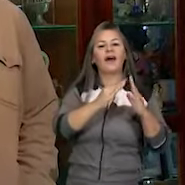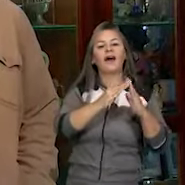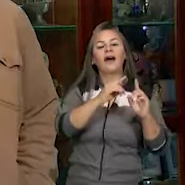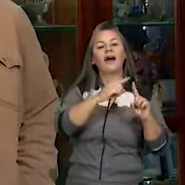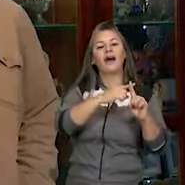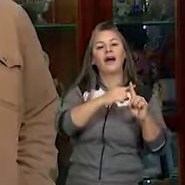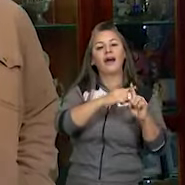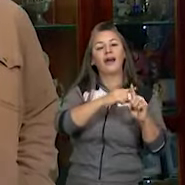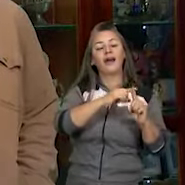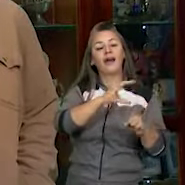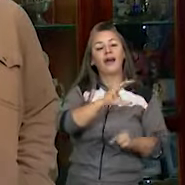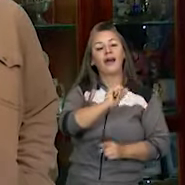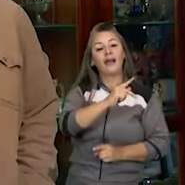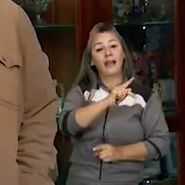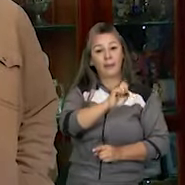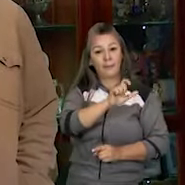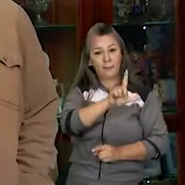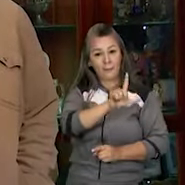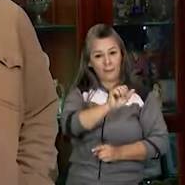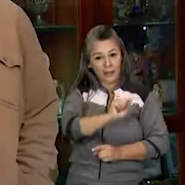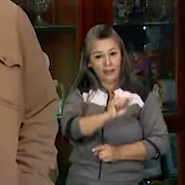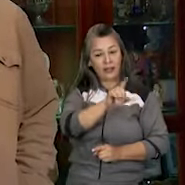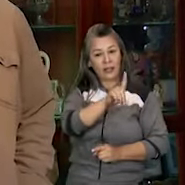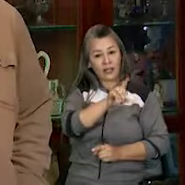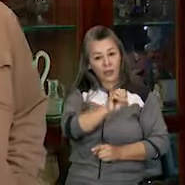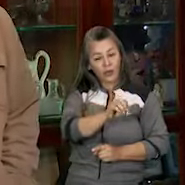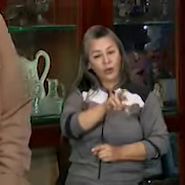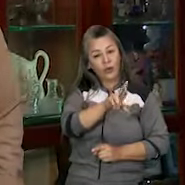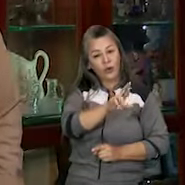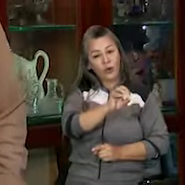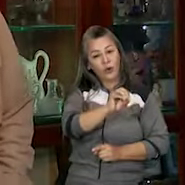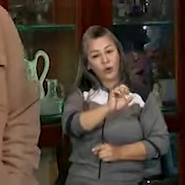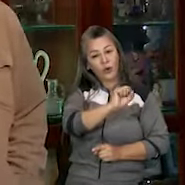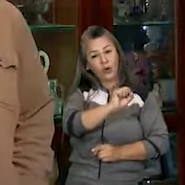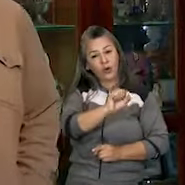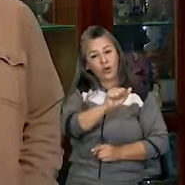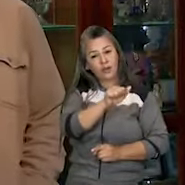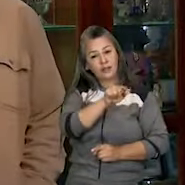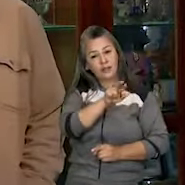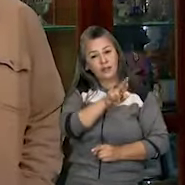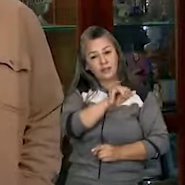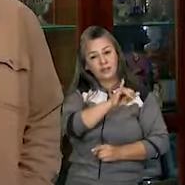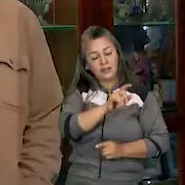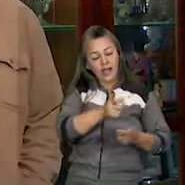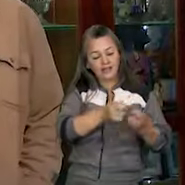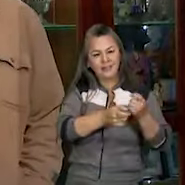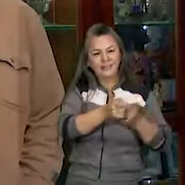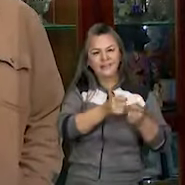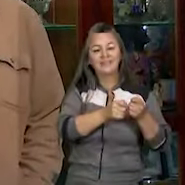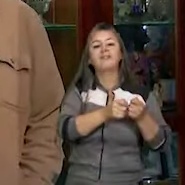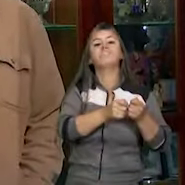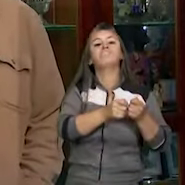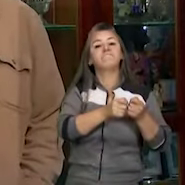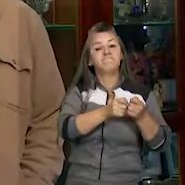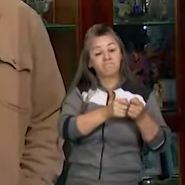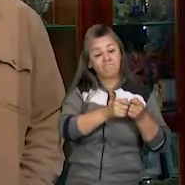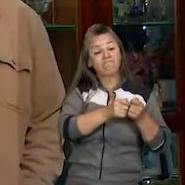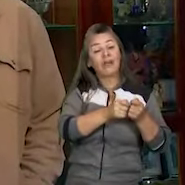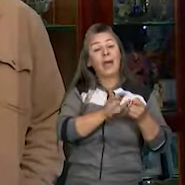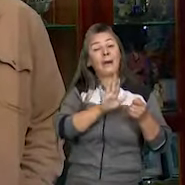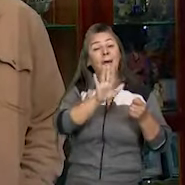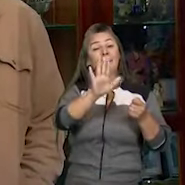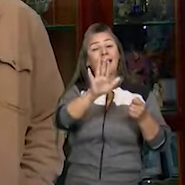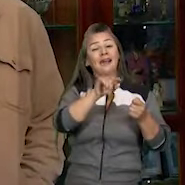Avenida Amazonas, com Rua São Paulo. Até 1927, quando Dom Cabral, primeiro bispo